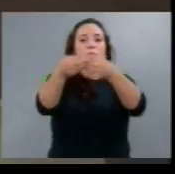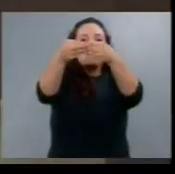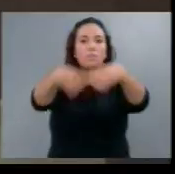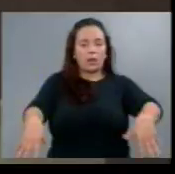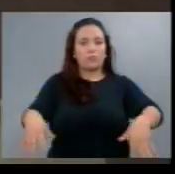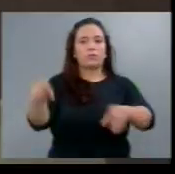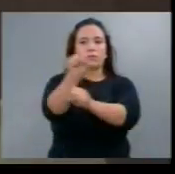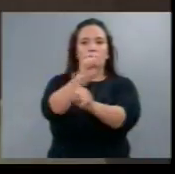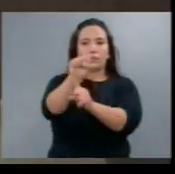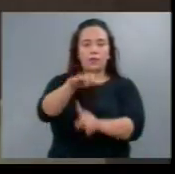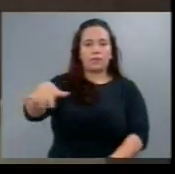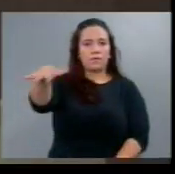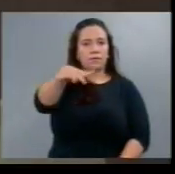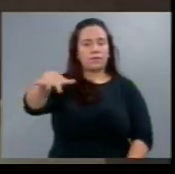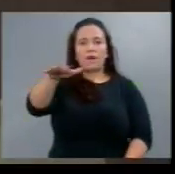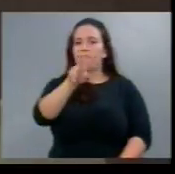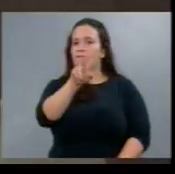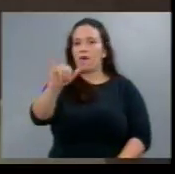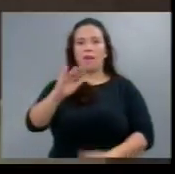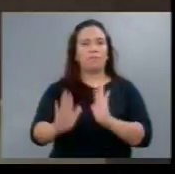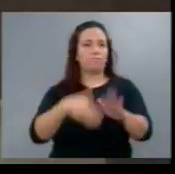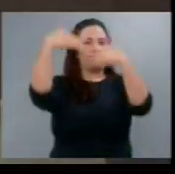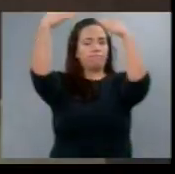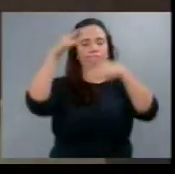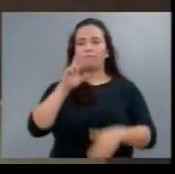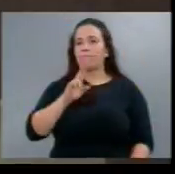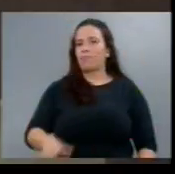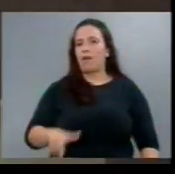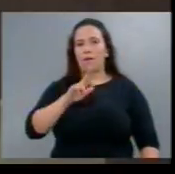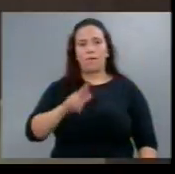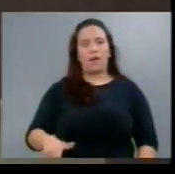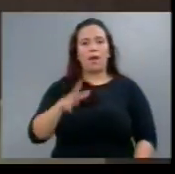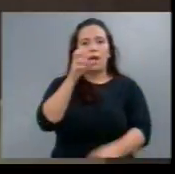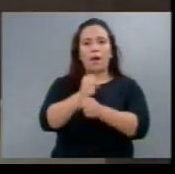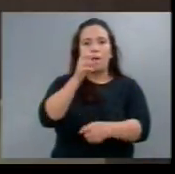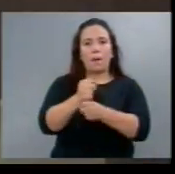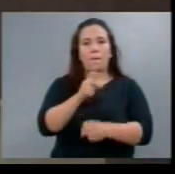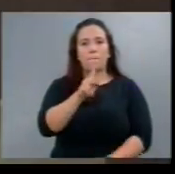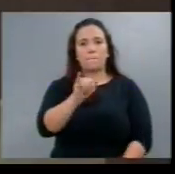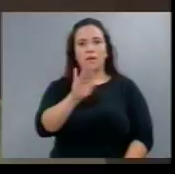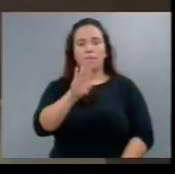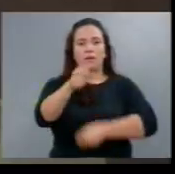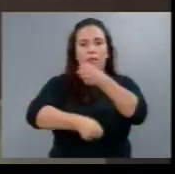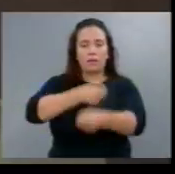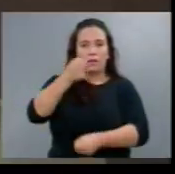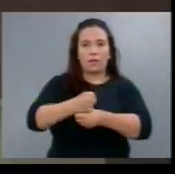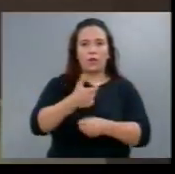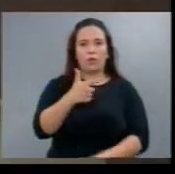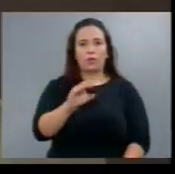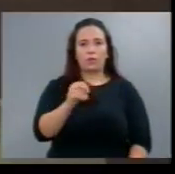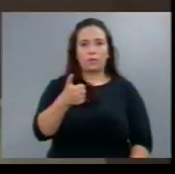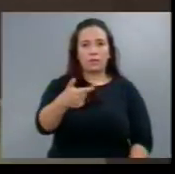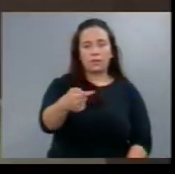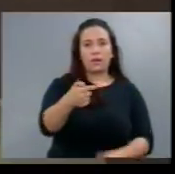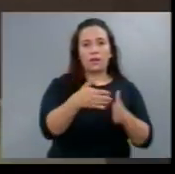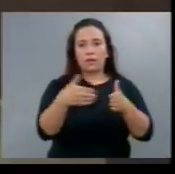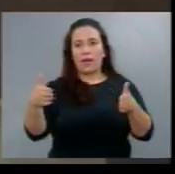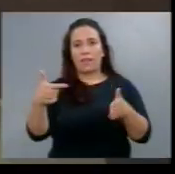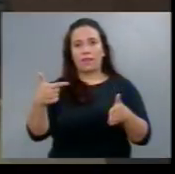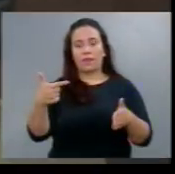dará respostas positivas ao crescimento do PIB em 2017 e